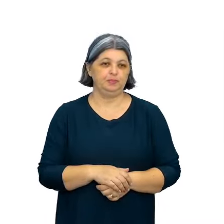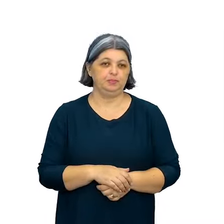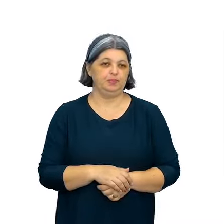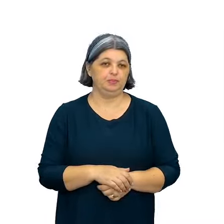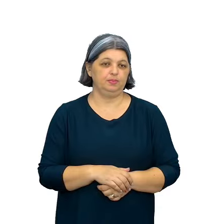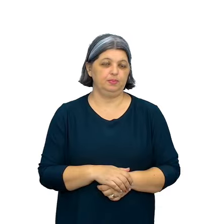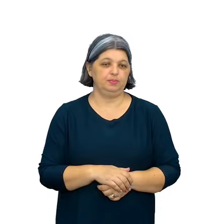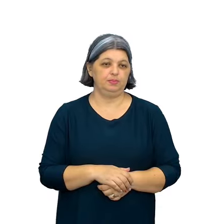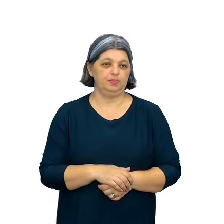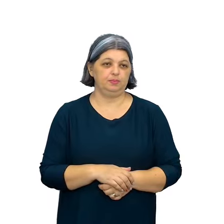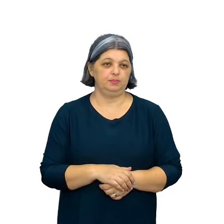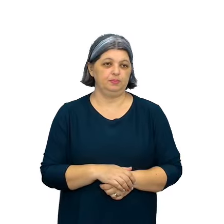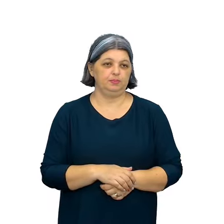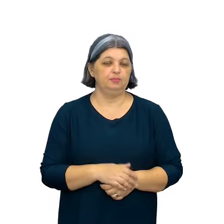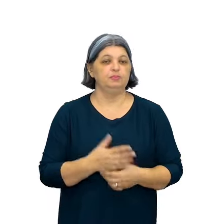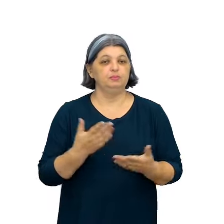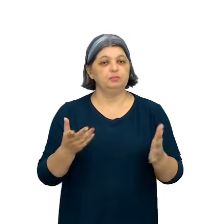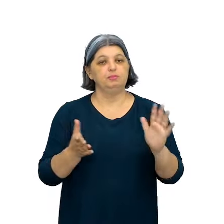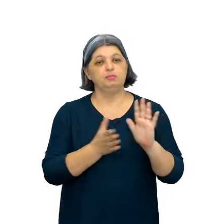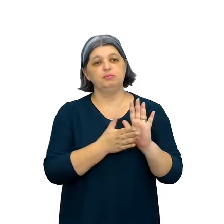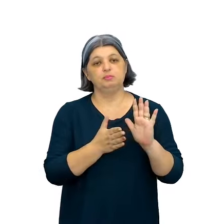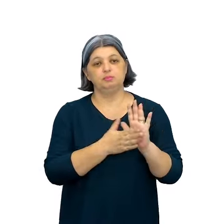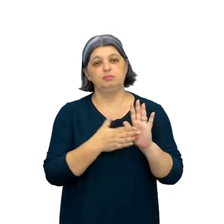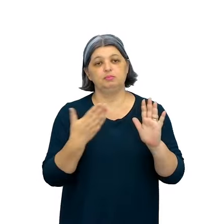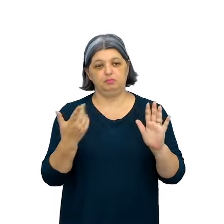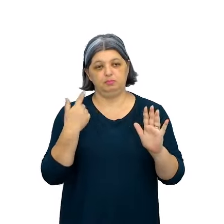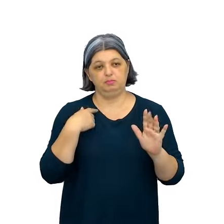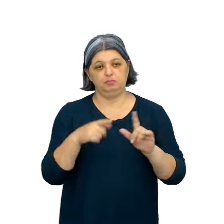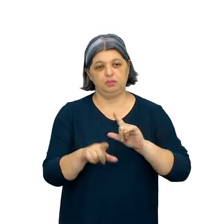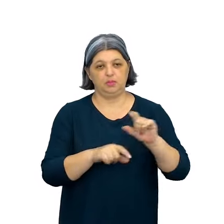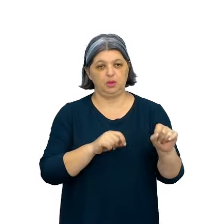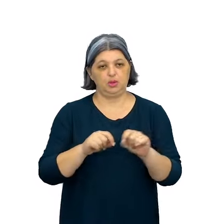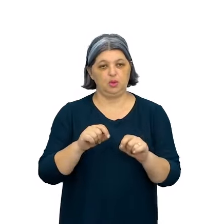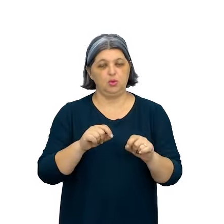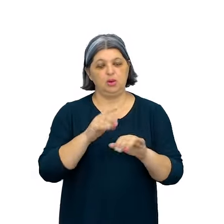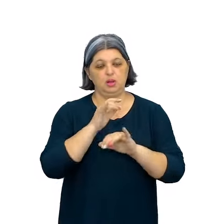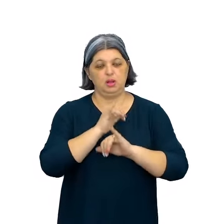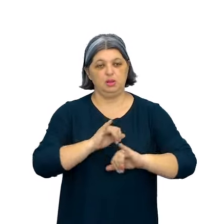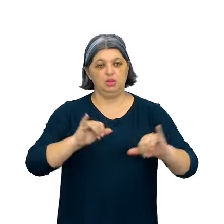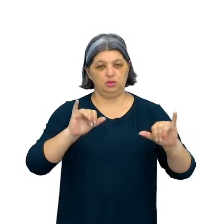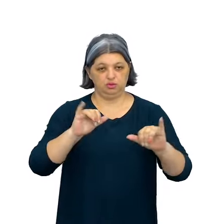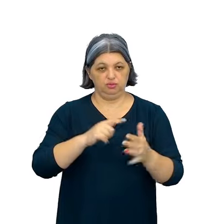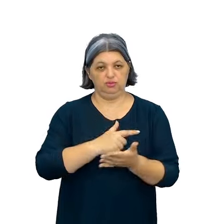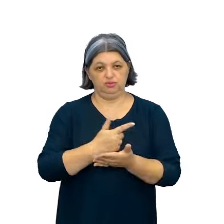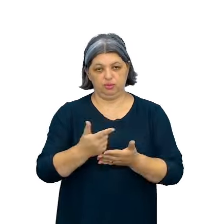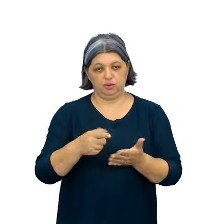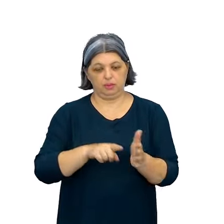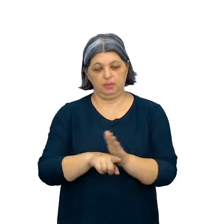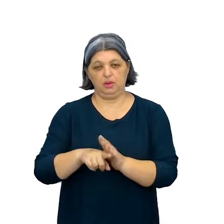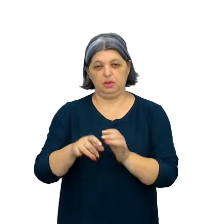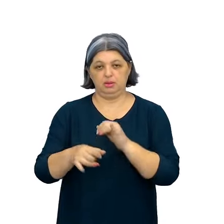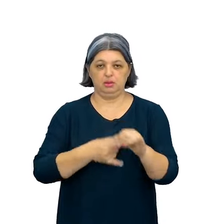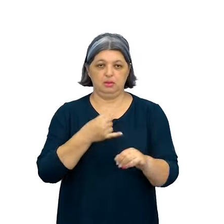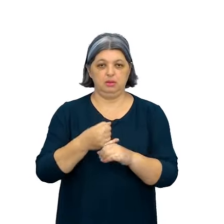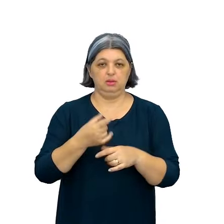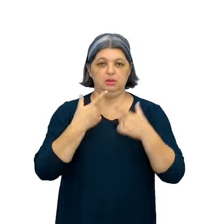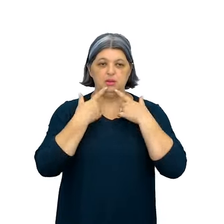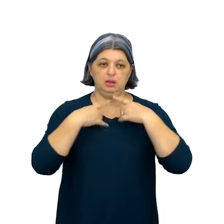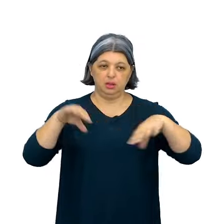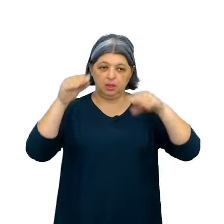nós temos a seguinte proposição, né? Escolha uma notícia de jornal a partir de pesquisas da internet pelo uso da linguagem